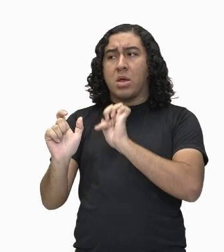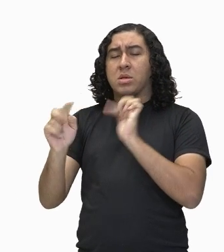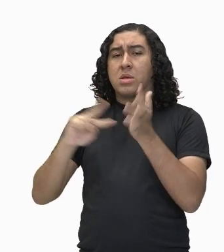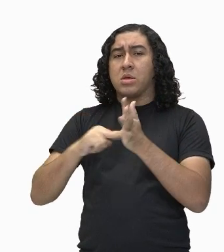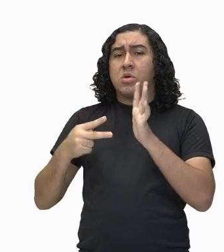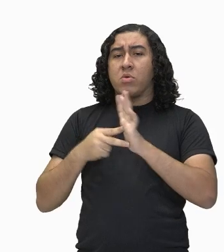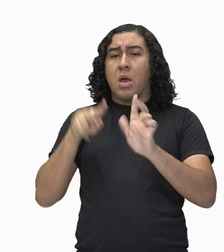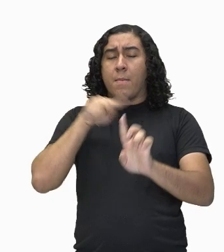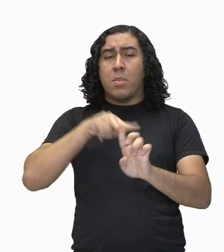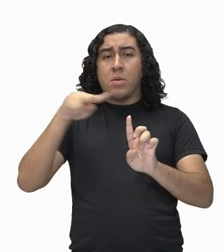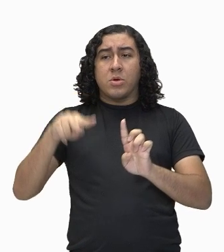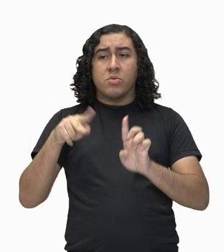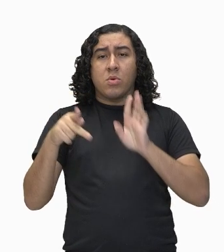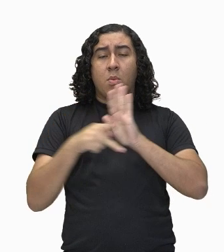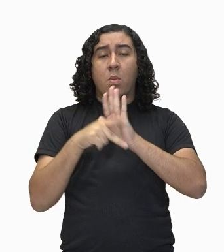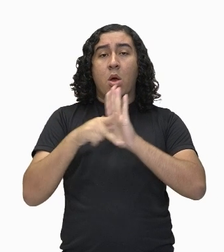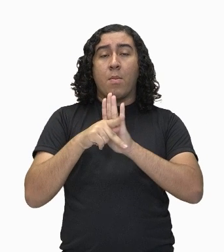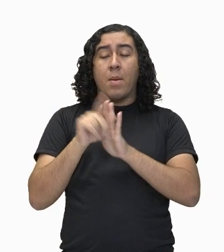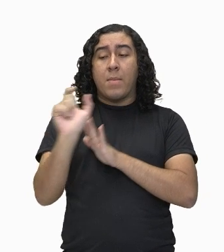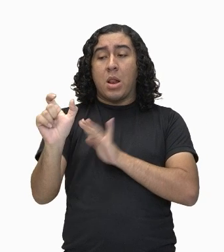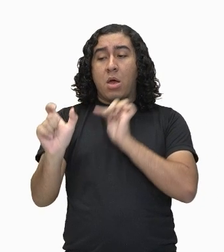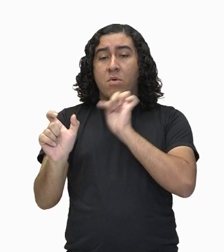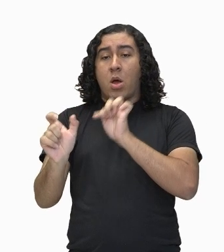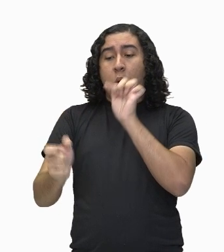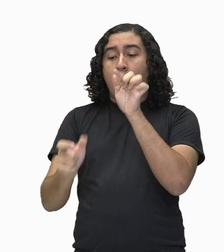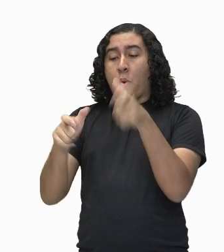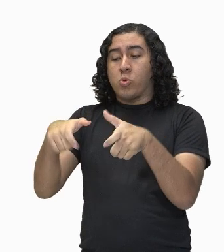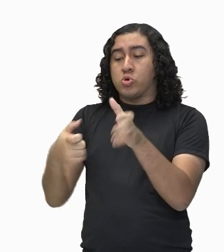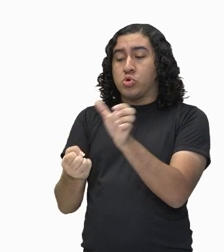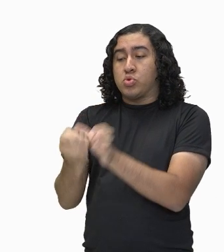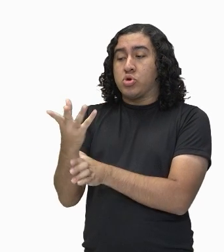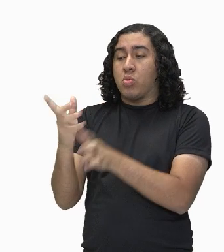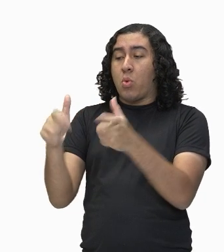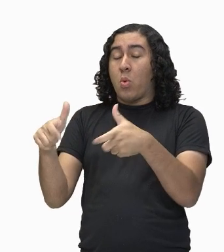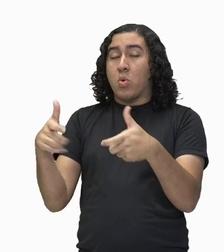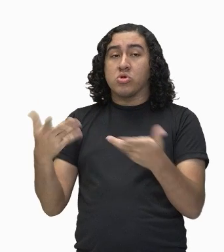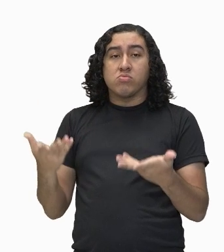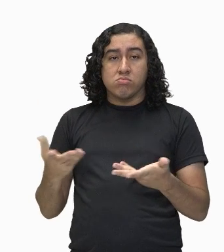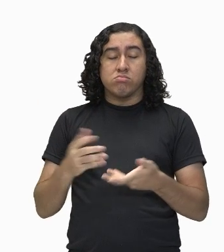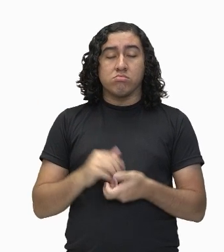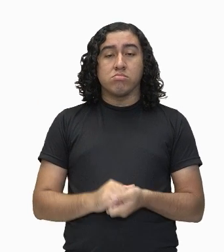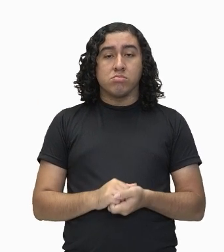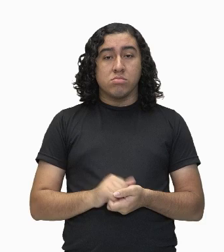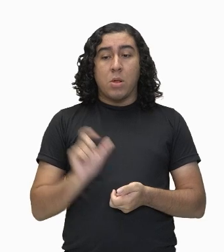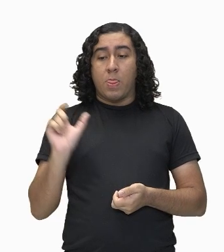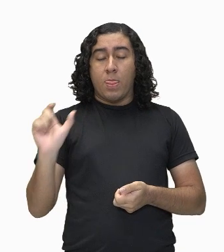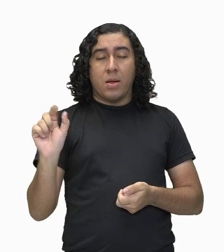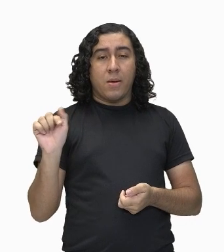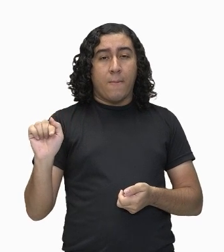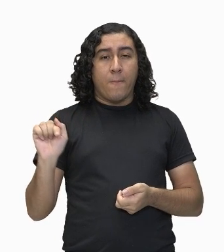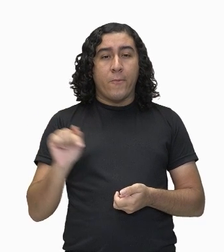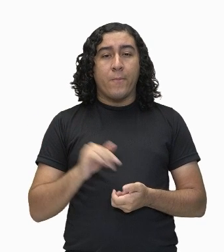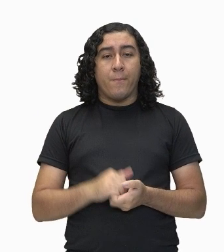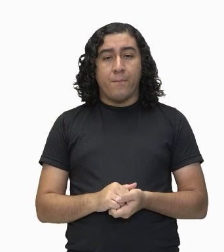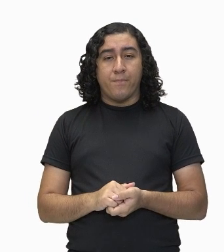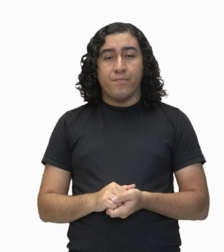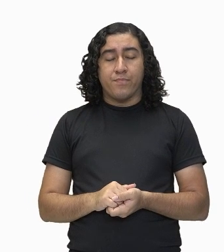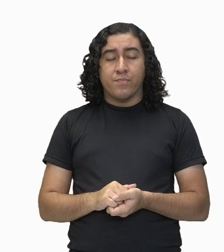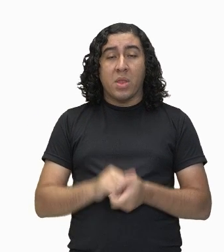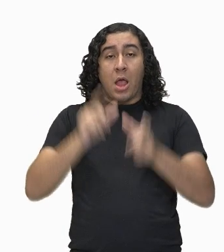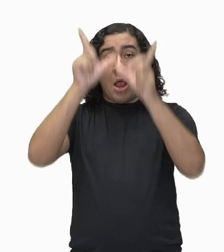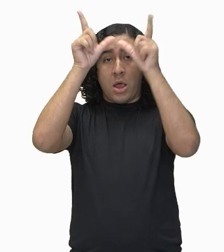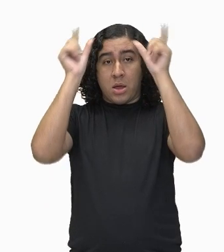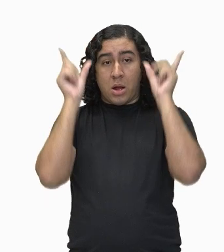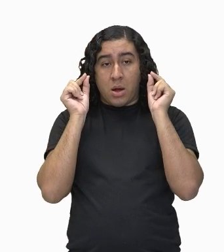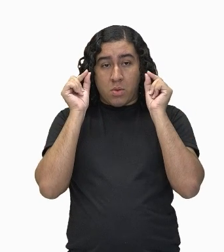sua etimologia. Então, a origem da palavra, né? Esse termo, ele é grego, vem da